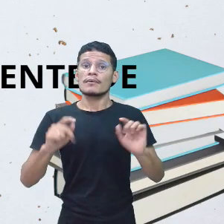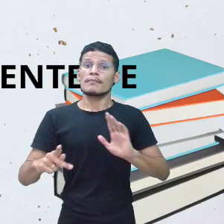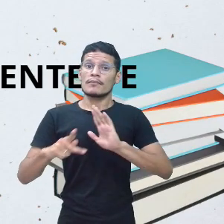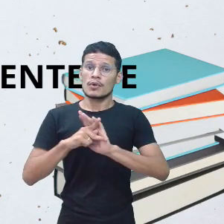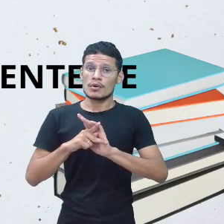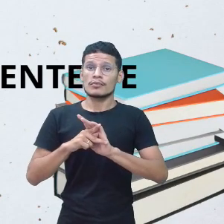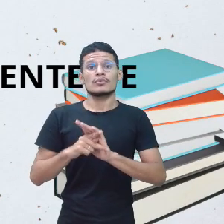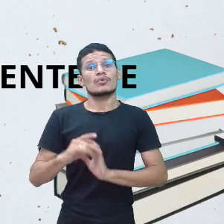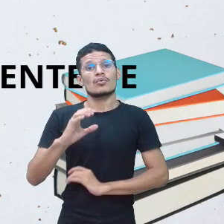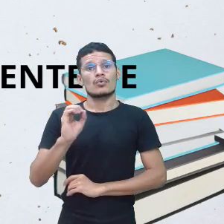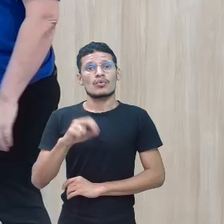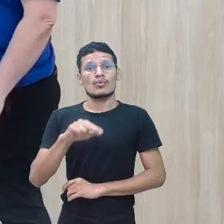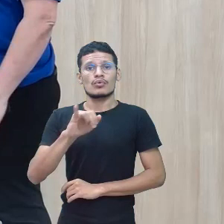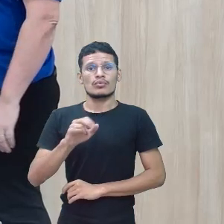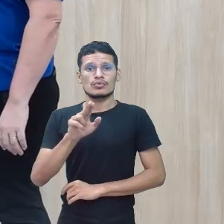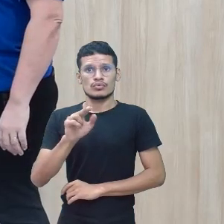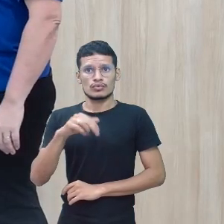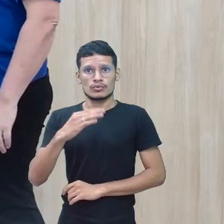conjunções.